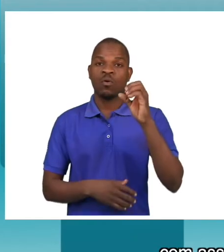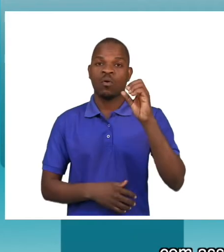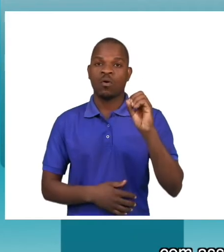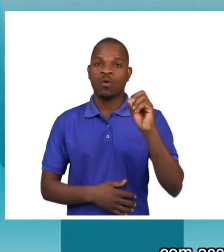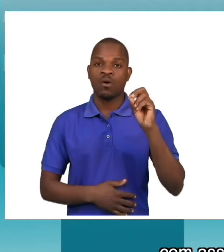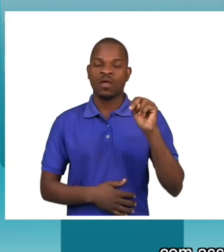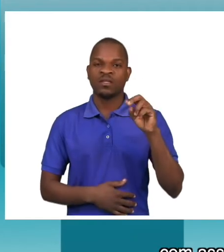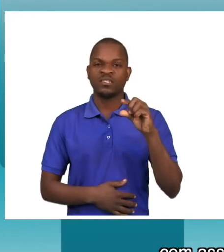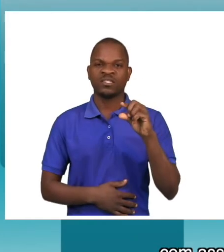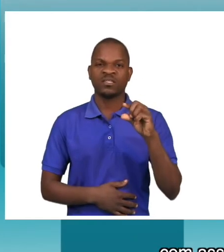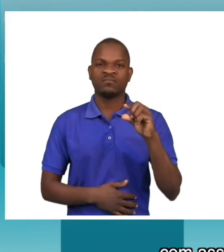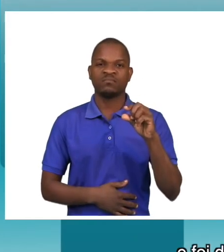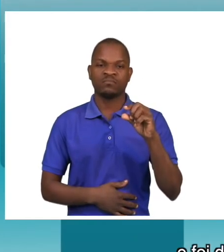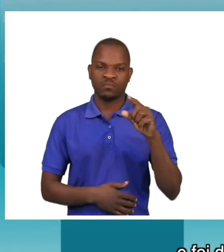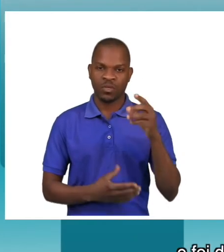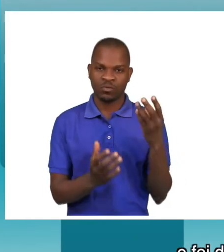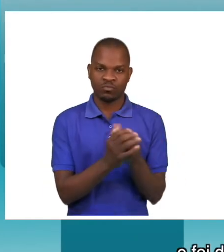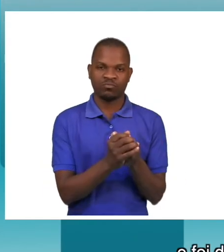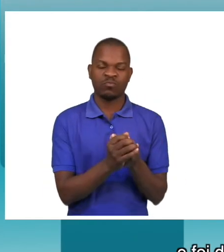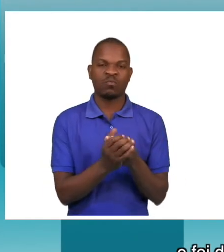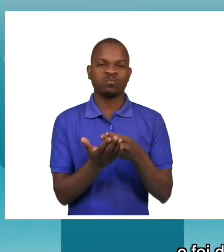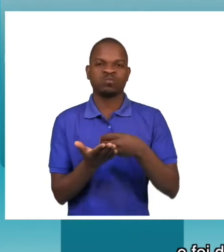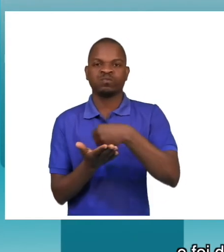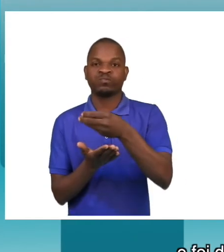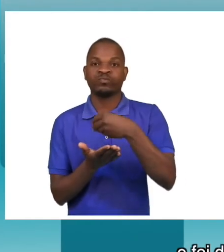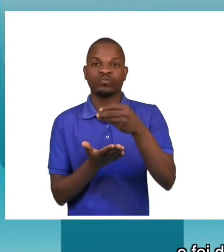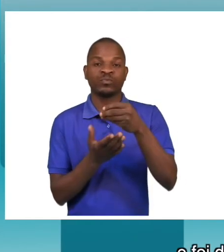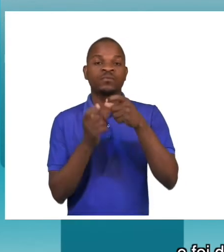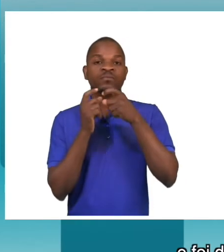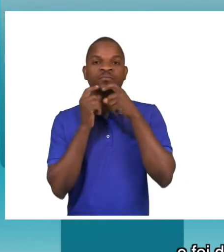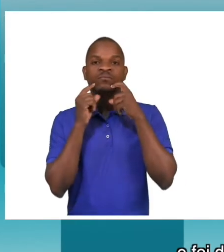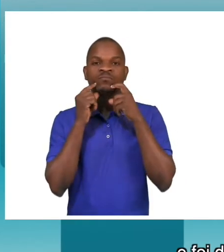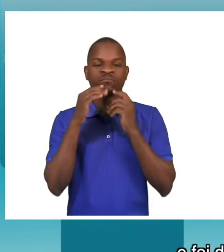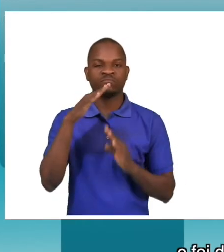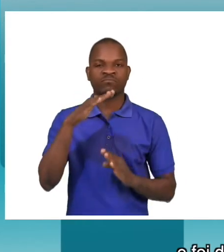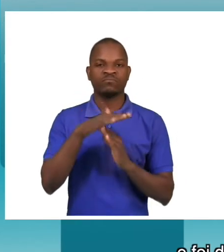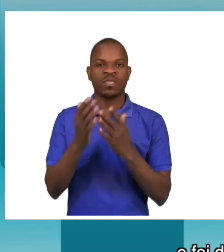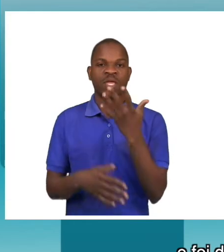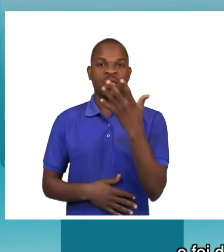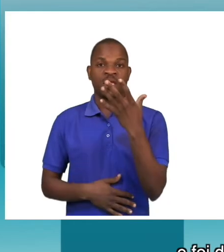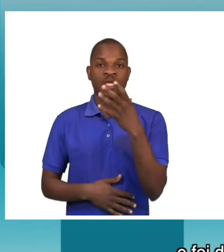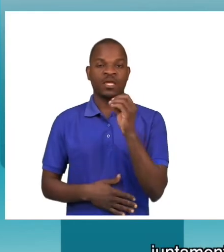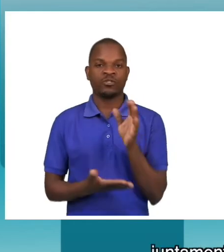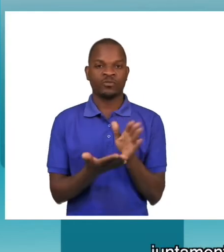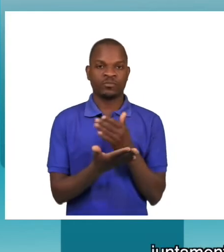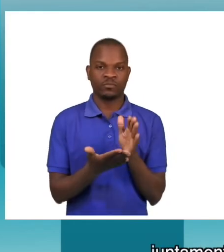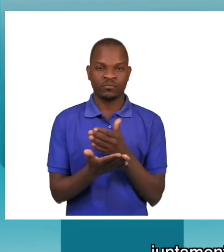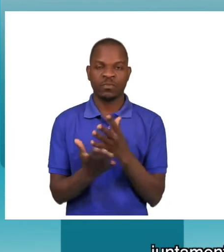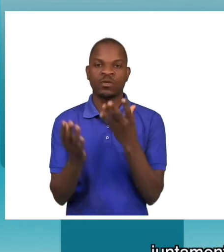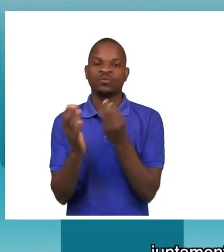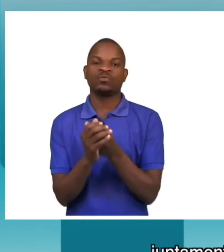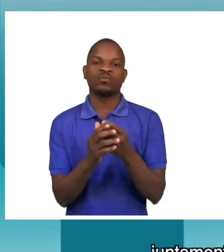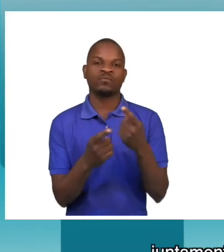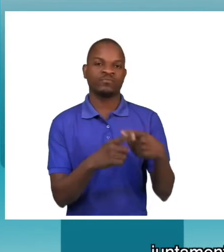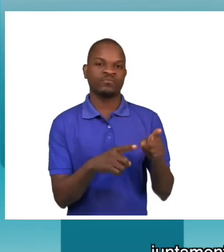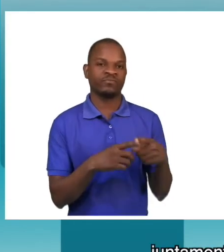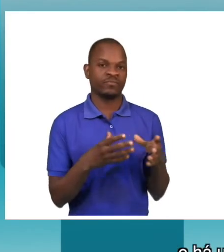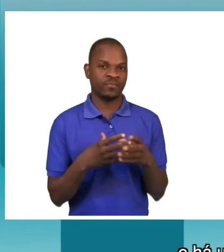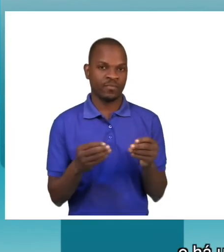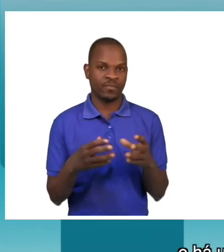ONG DSF e foi distribuído por todo o país foi produzido em 500 exemplares juntamente com outros